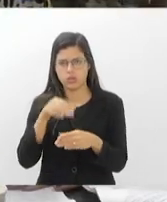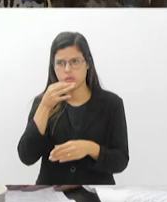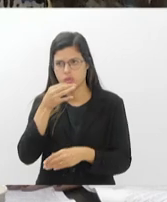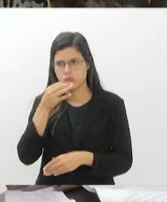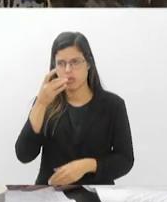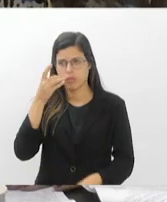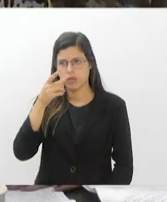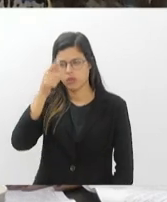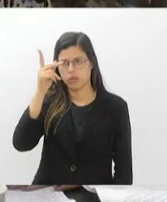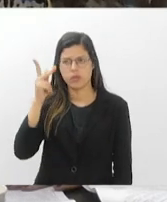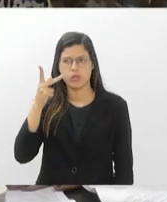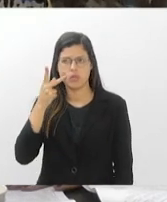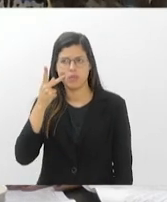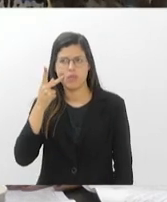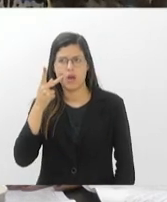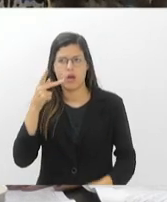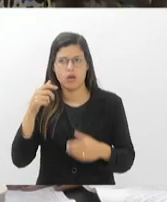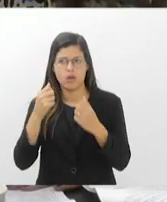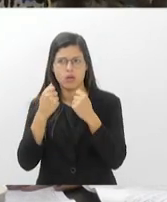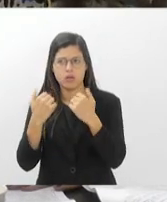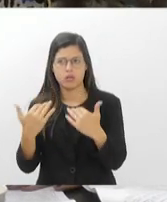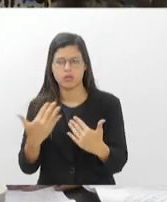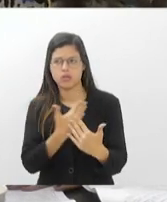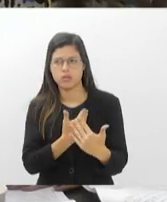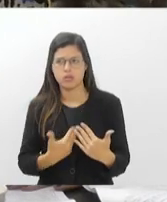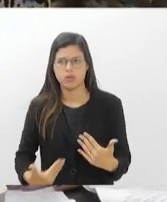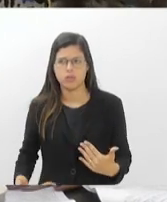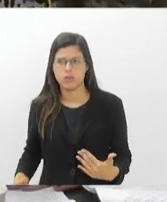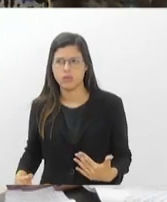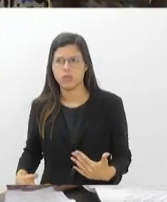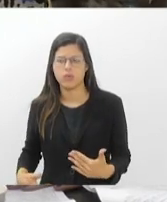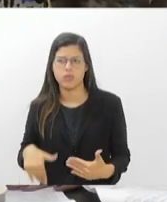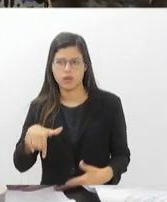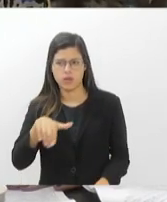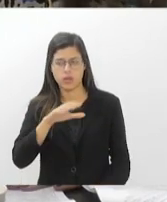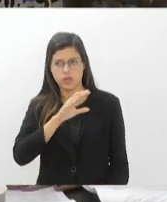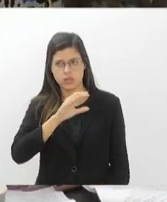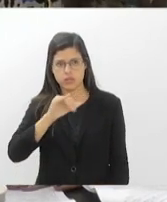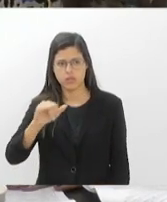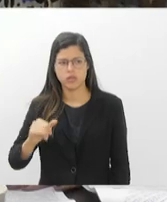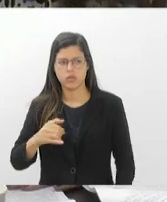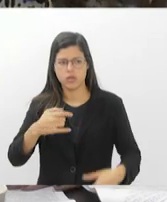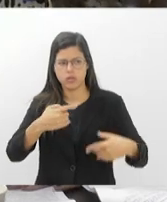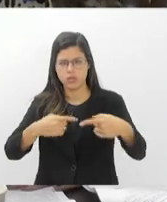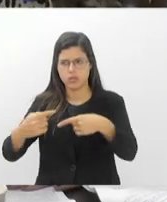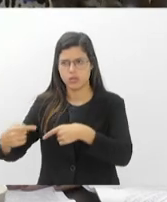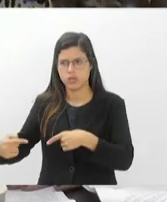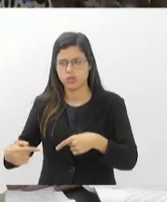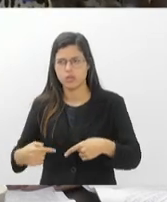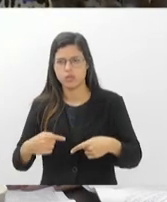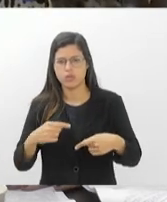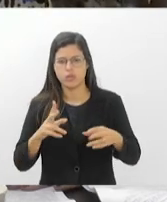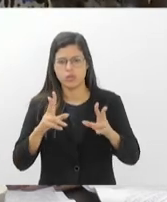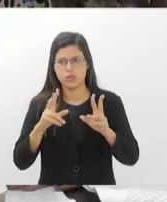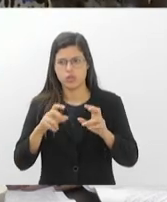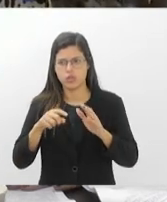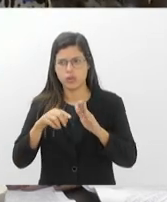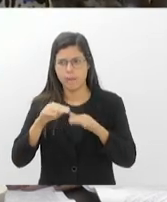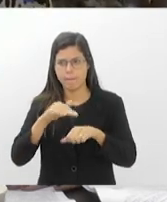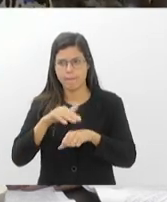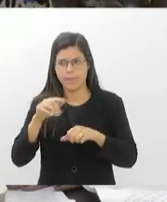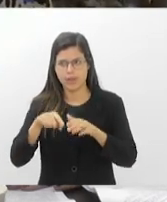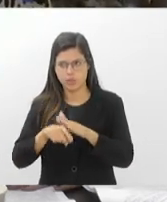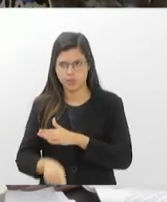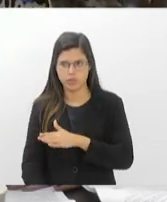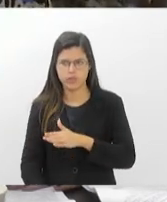Luiz Paulo, realização de uma audiência pública no âmbito da CCJ para discutir essa questão de maneira mais aprofundada.